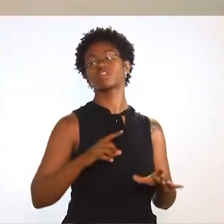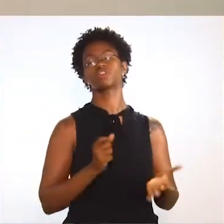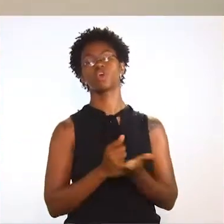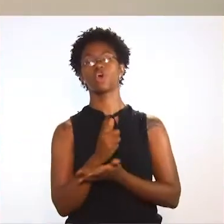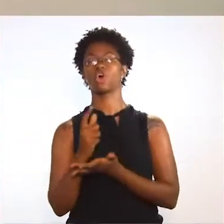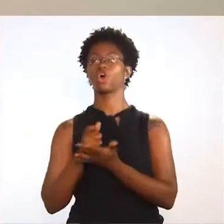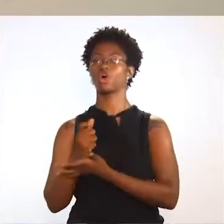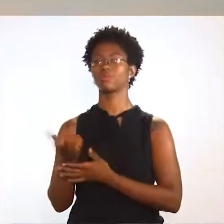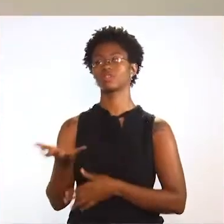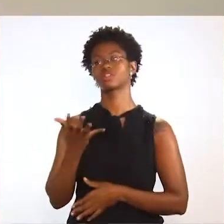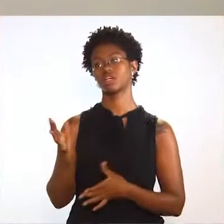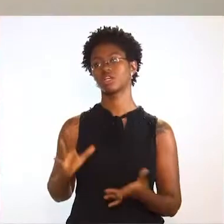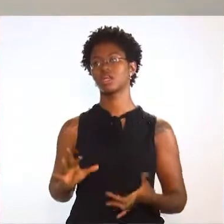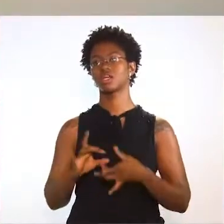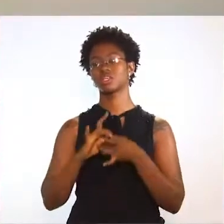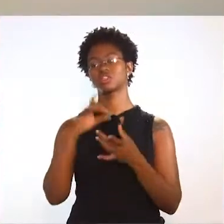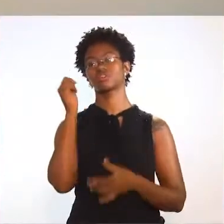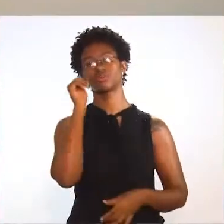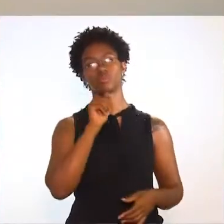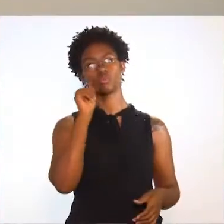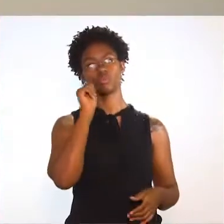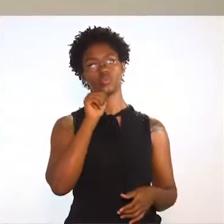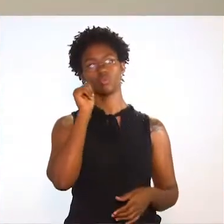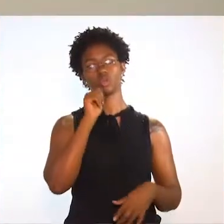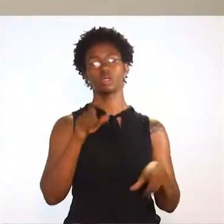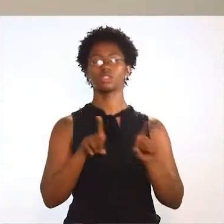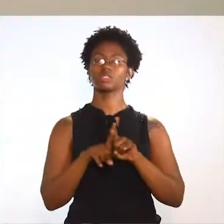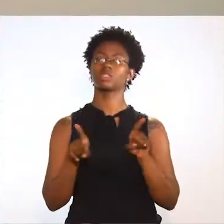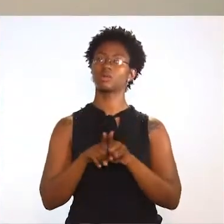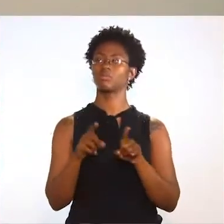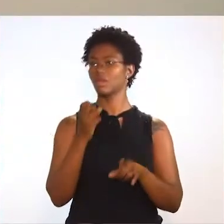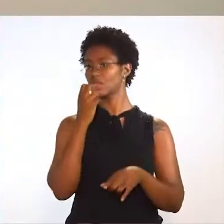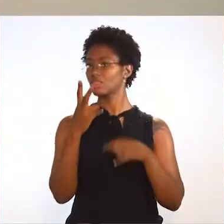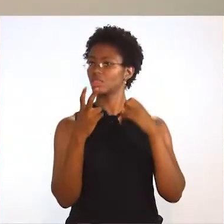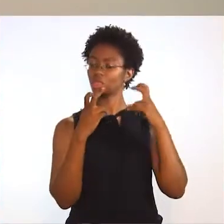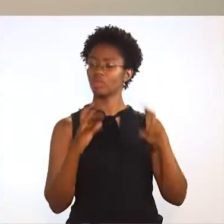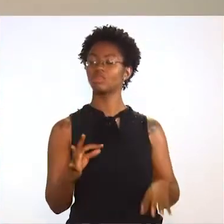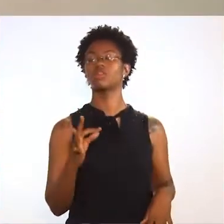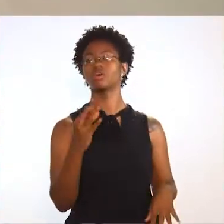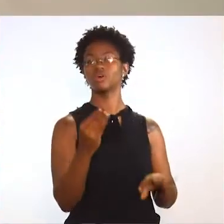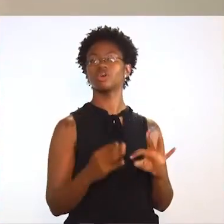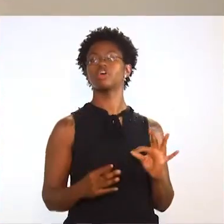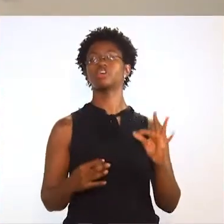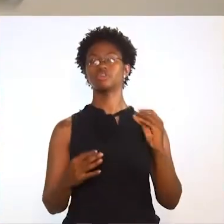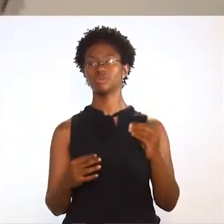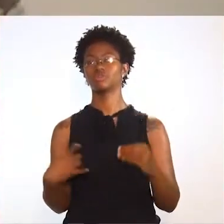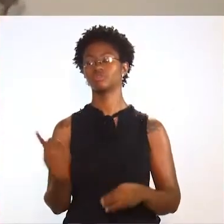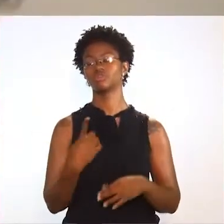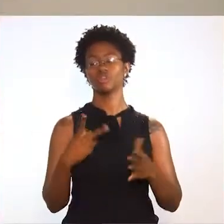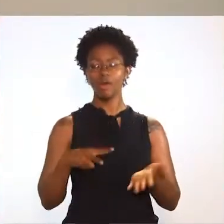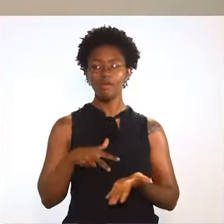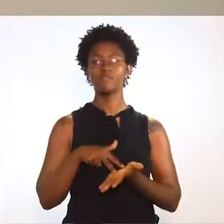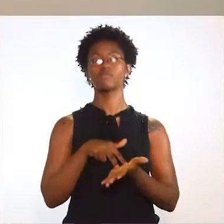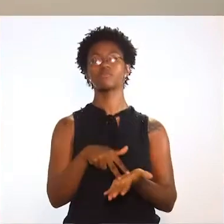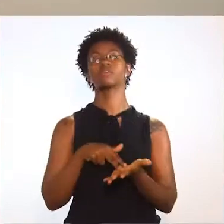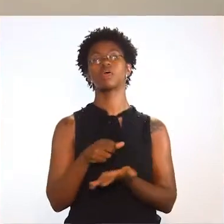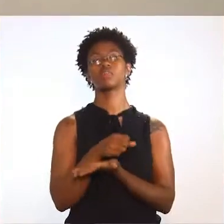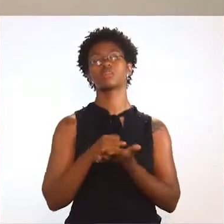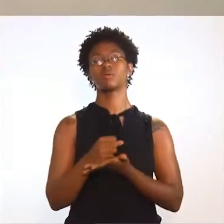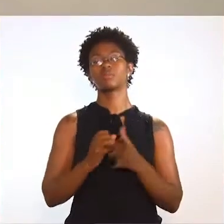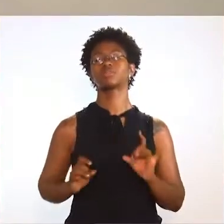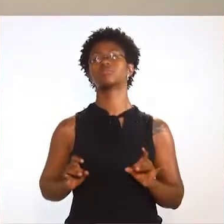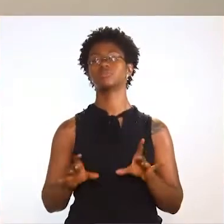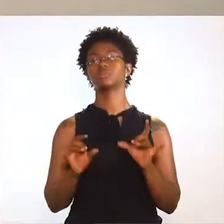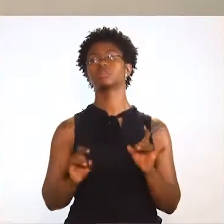foi o que a gente quis levar, que se a rede pudesse acompanhar, priorizar e também entender que nesse contexto estava todo mundo junto, a gente estava fortalecendo as bases de